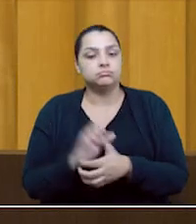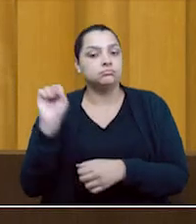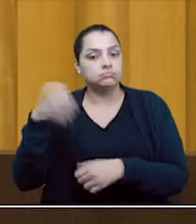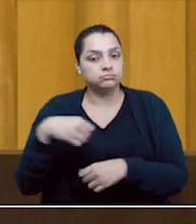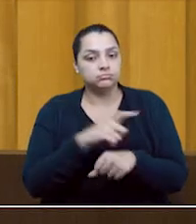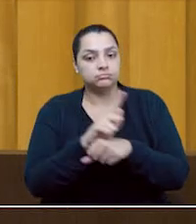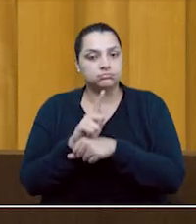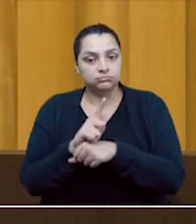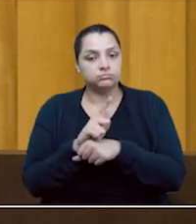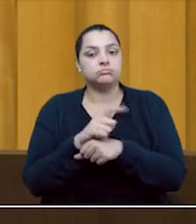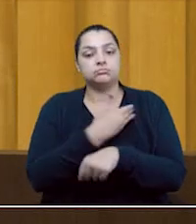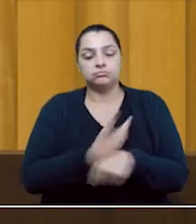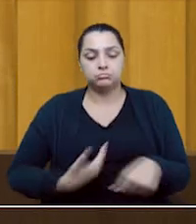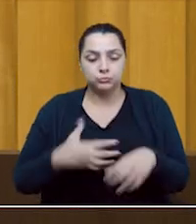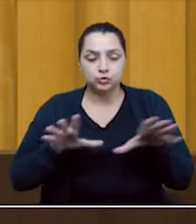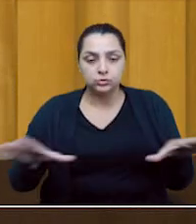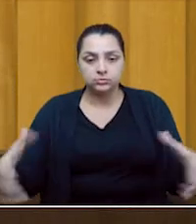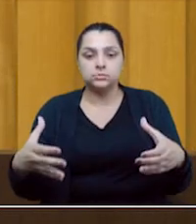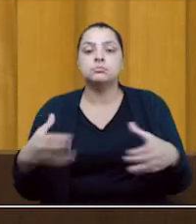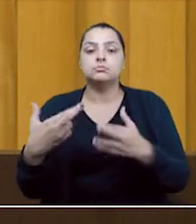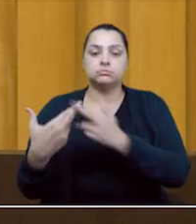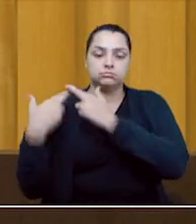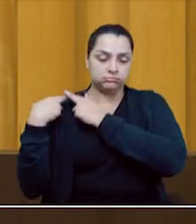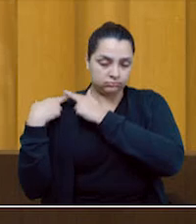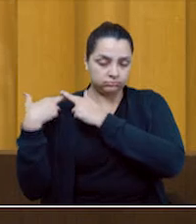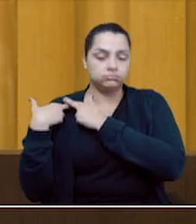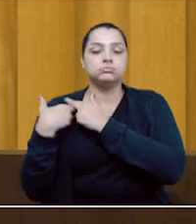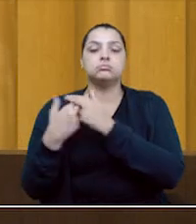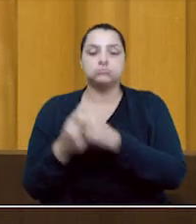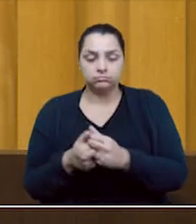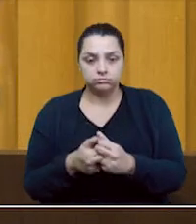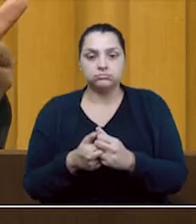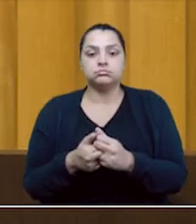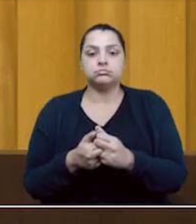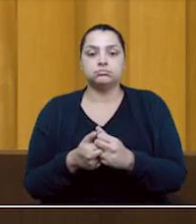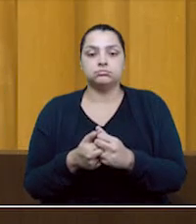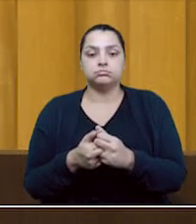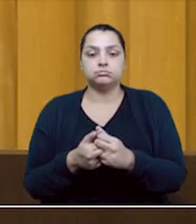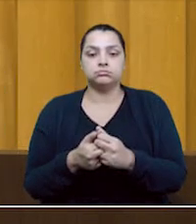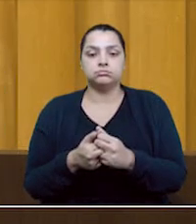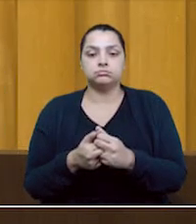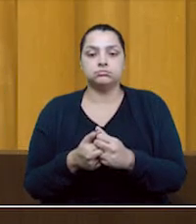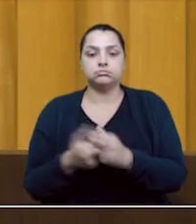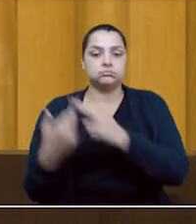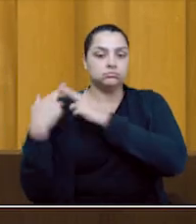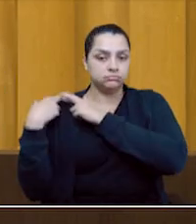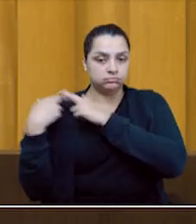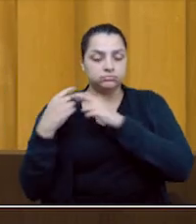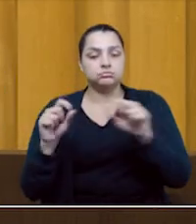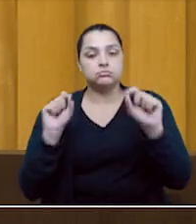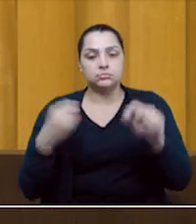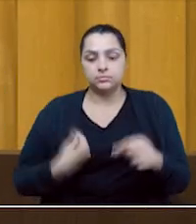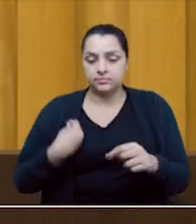pública, sim, temos responsabilidades para com os integrantes da